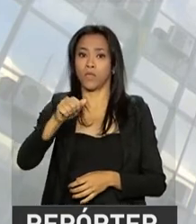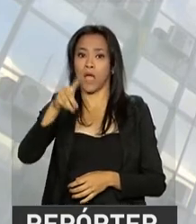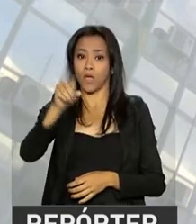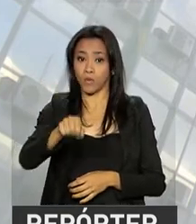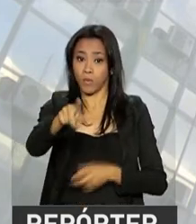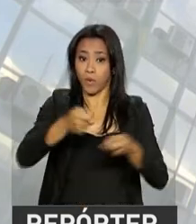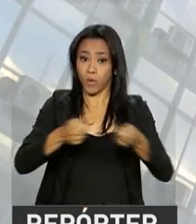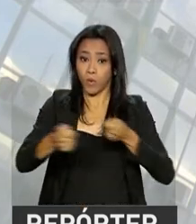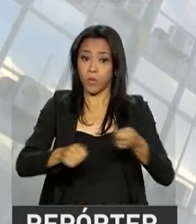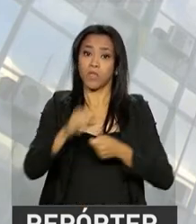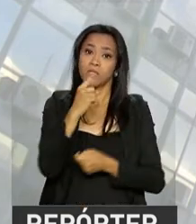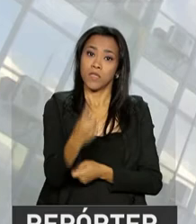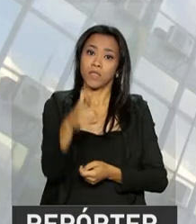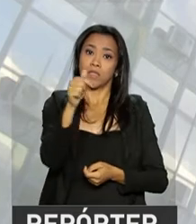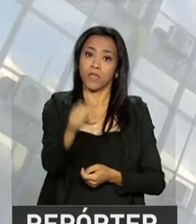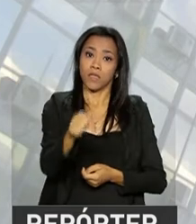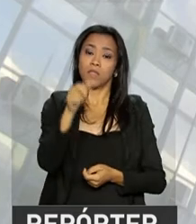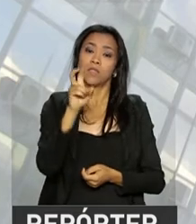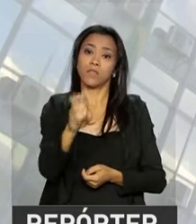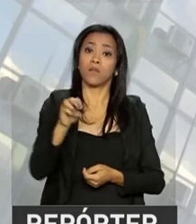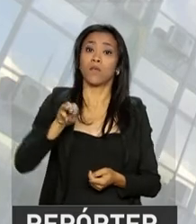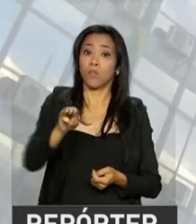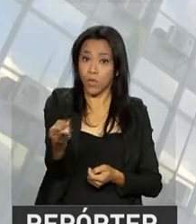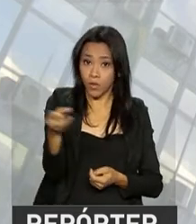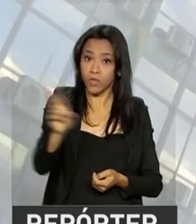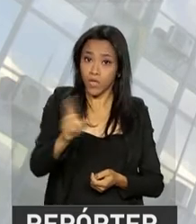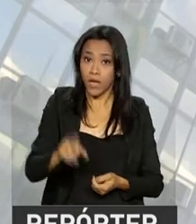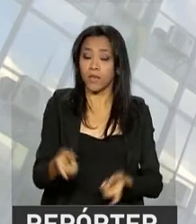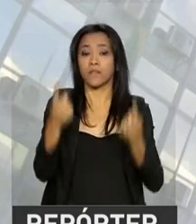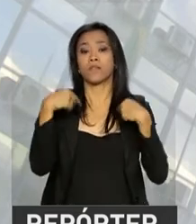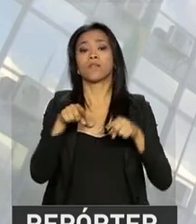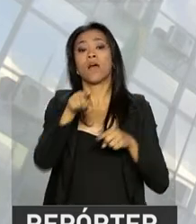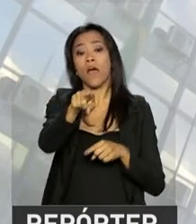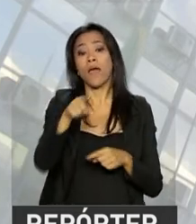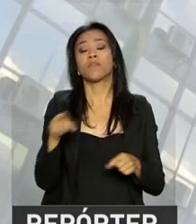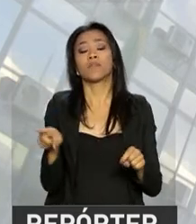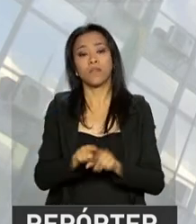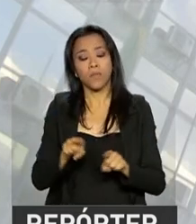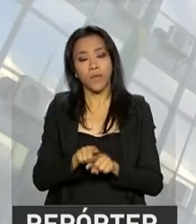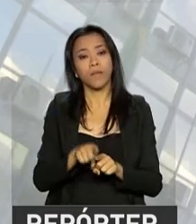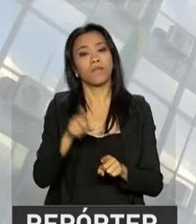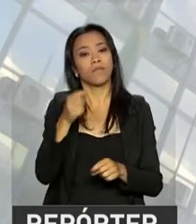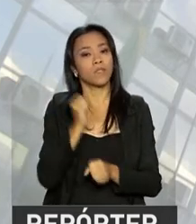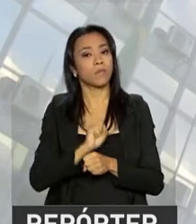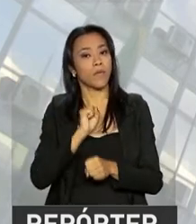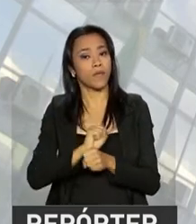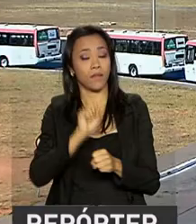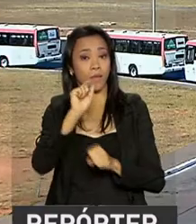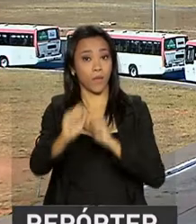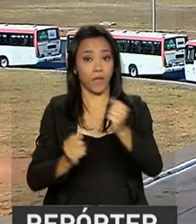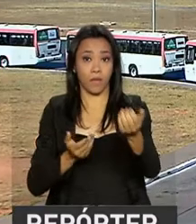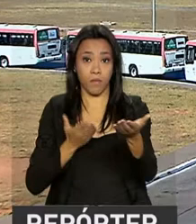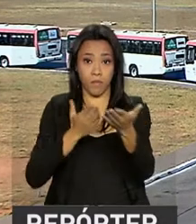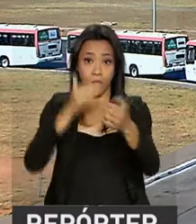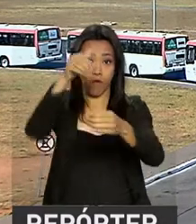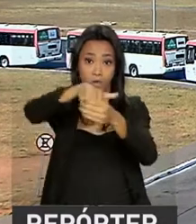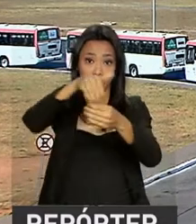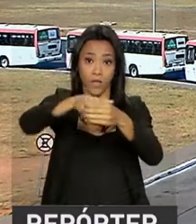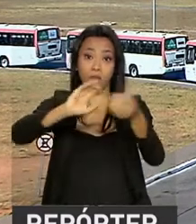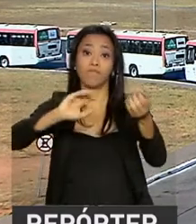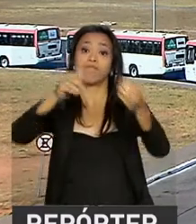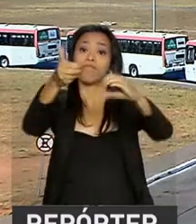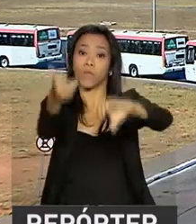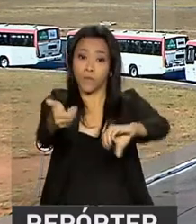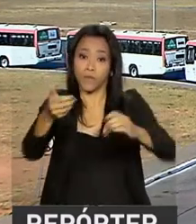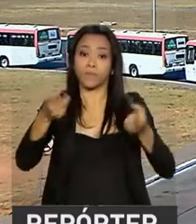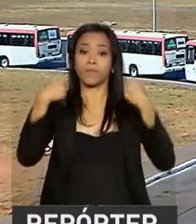milhões de reais essas medidas também devem passar pela aprovação do congresso nacional o governo anunciou ainda